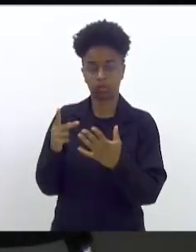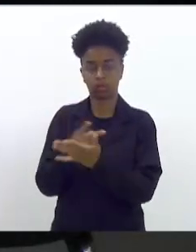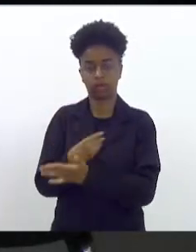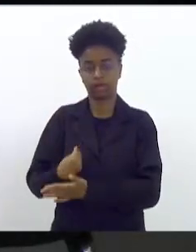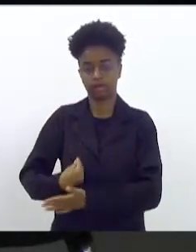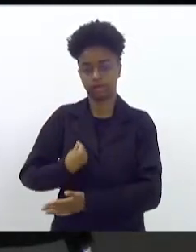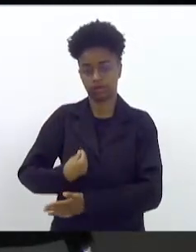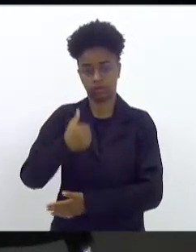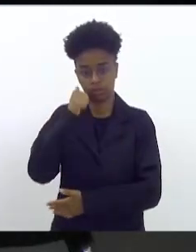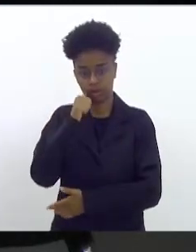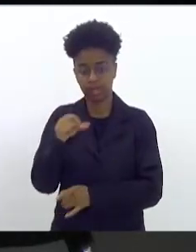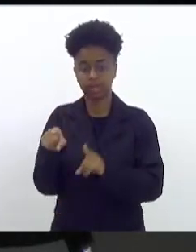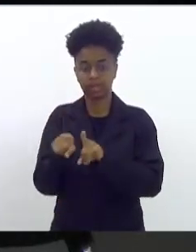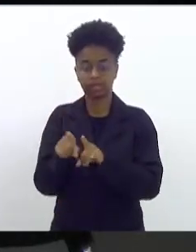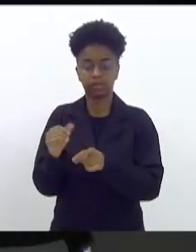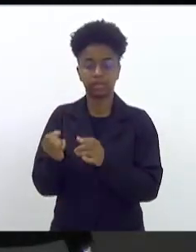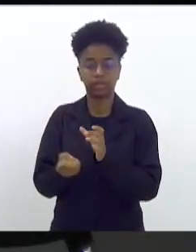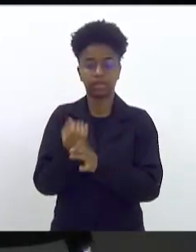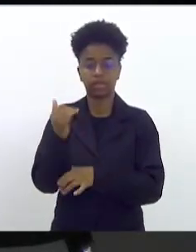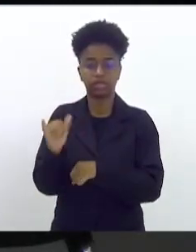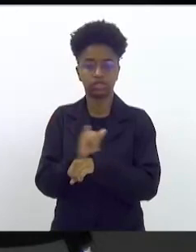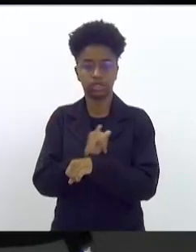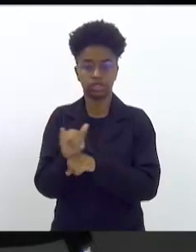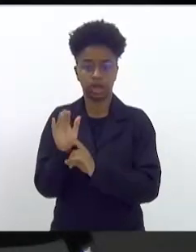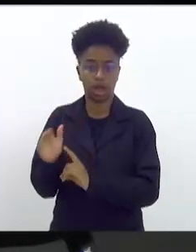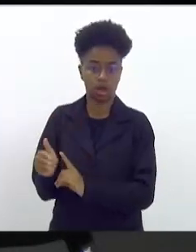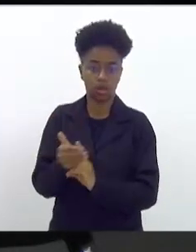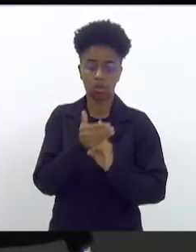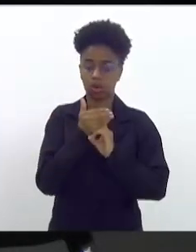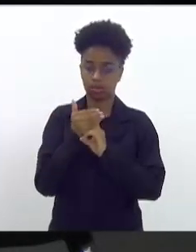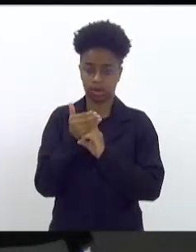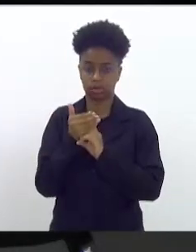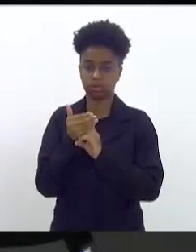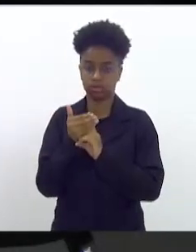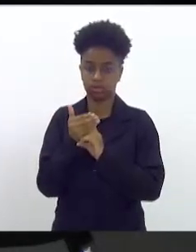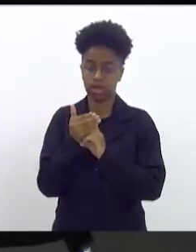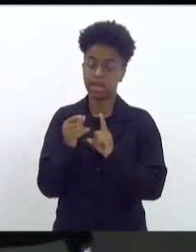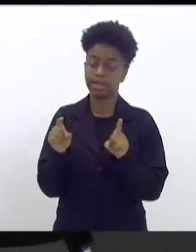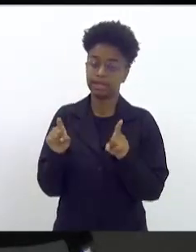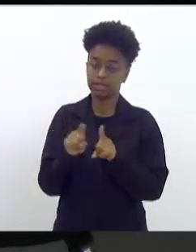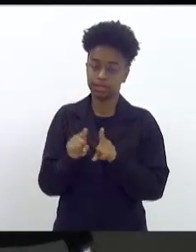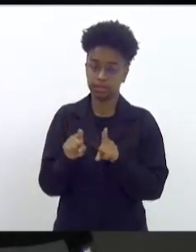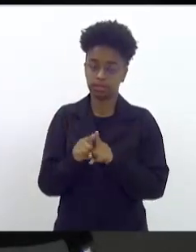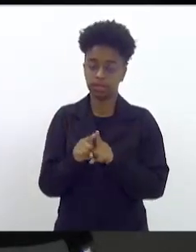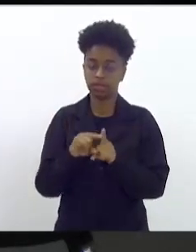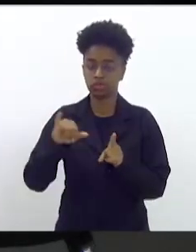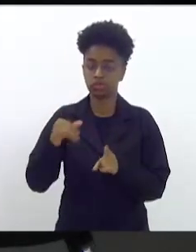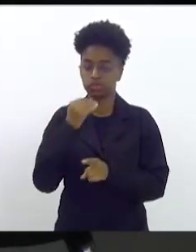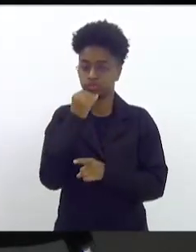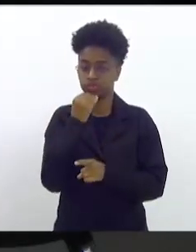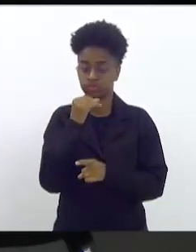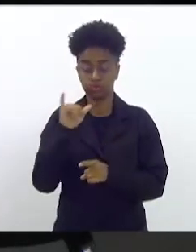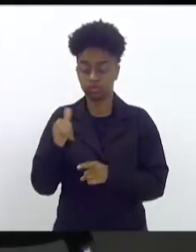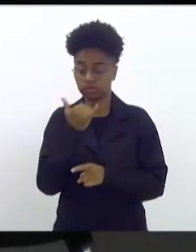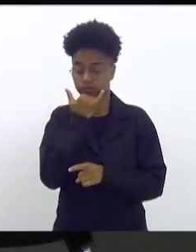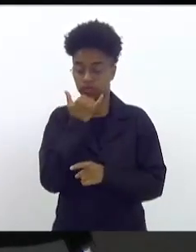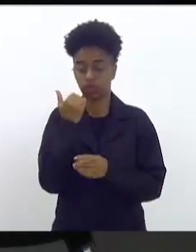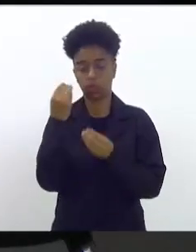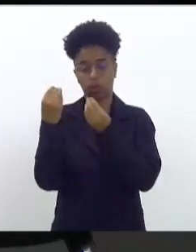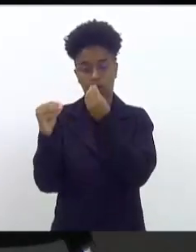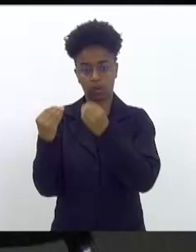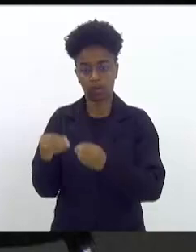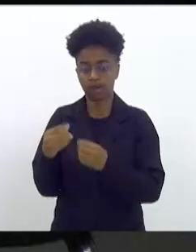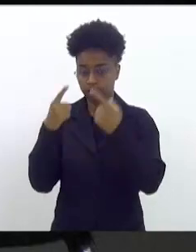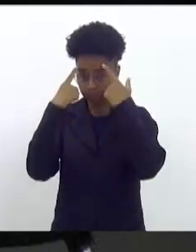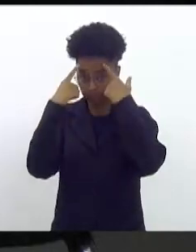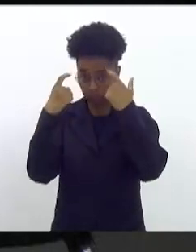estabelecer formas de acolhimento integral, também lá na justificativa, quando a senhora fala na